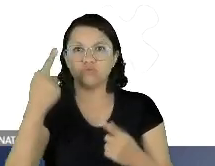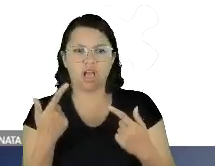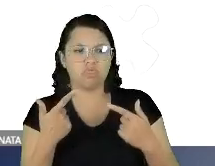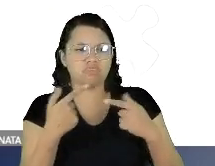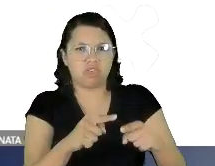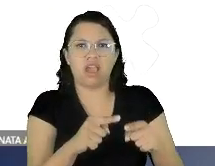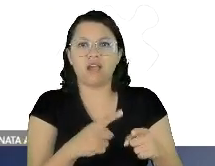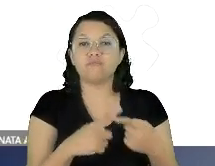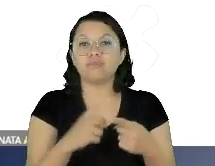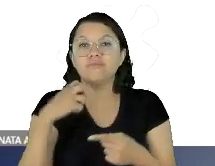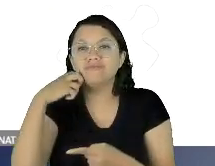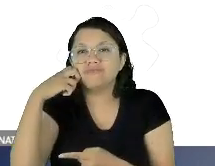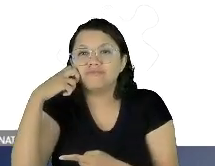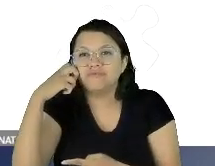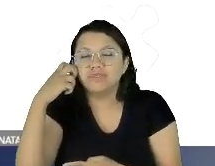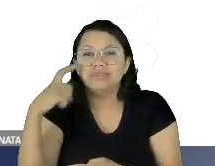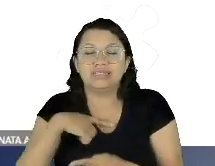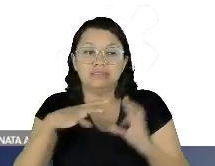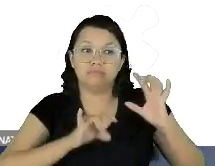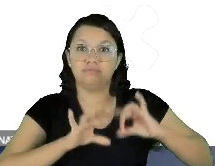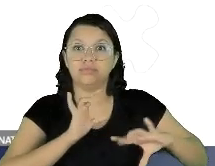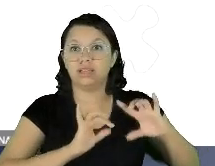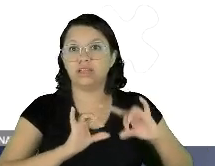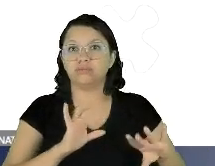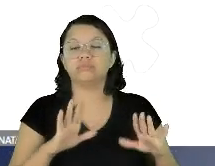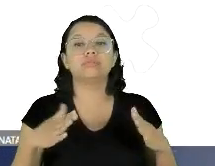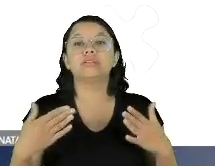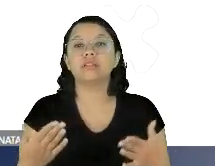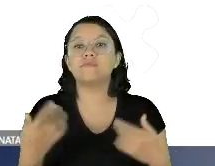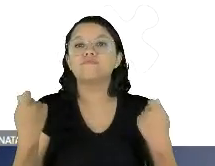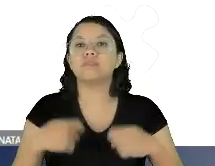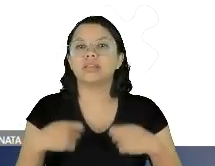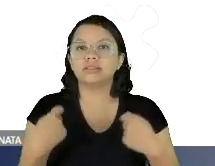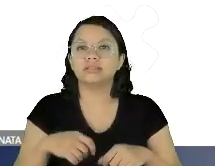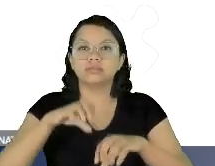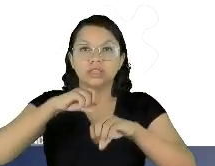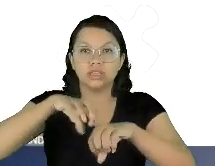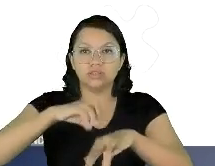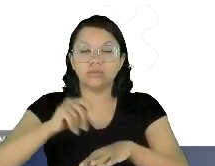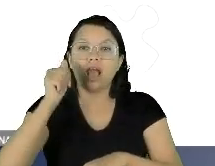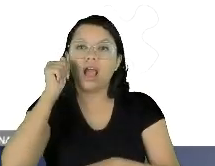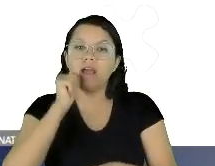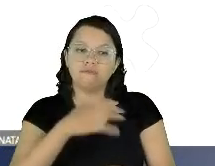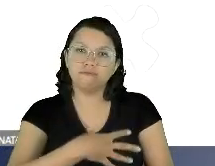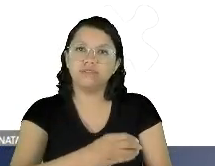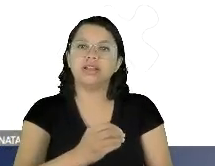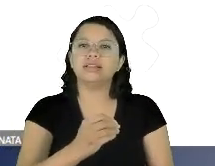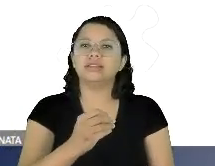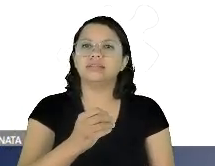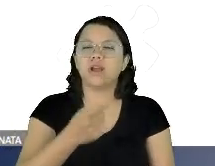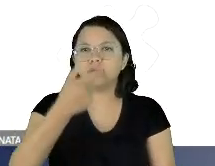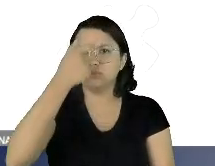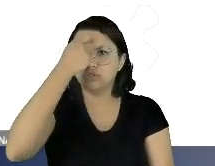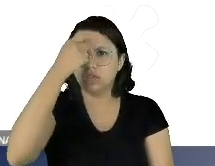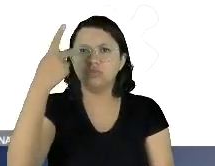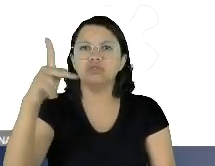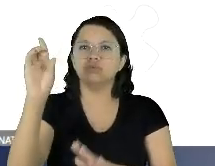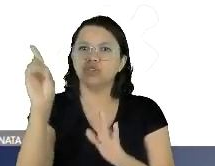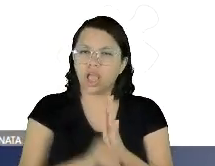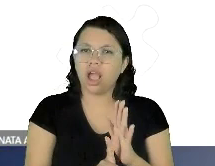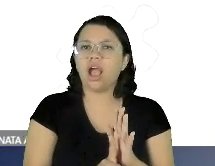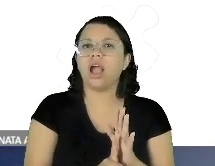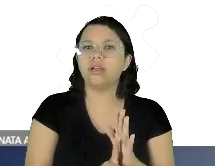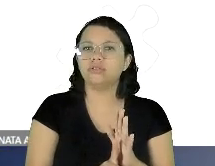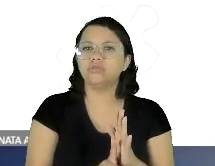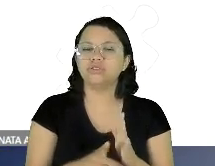tem vergonha e ela tem medo. Então, temos que educar as nossas filhas cientes dos seus direitos e seu direito de